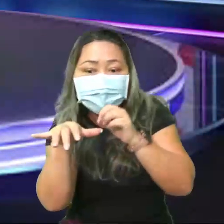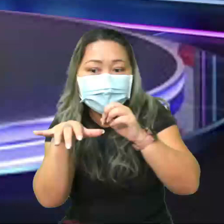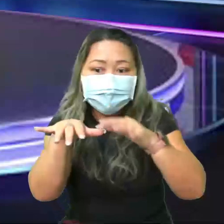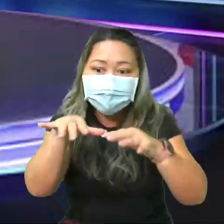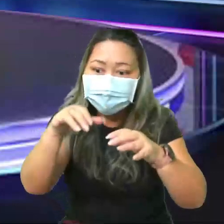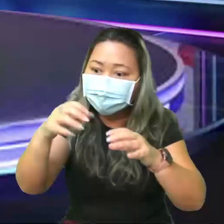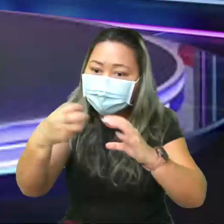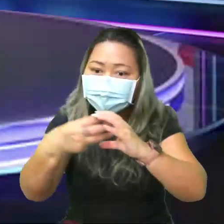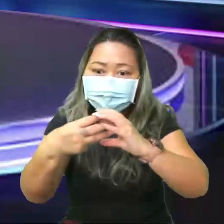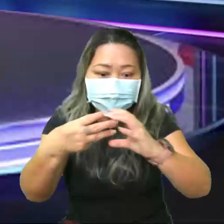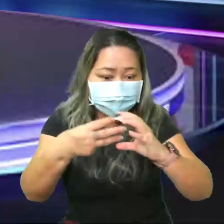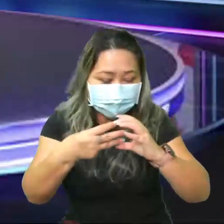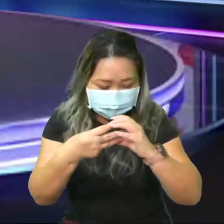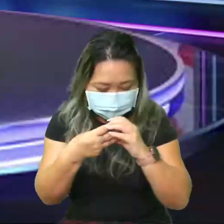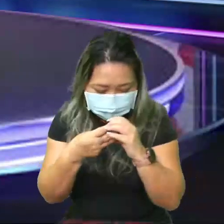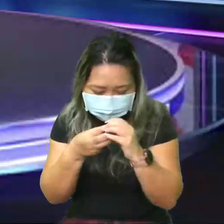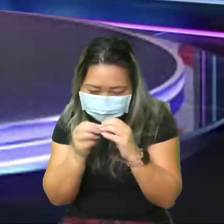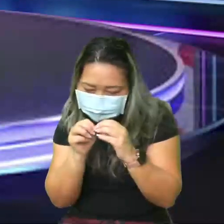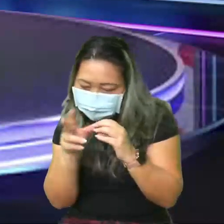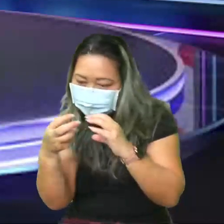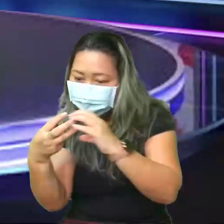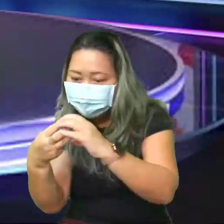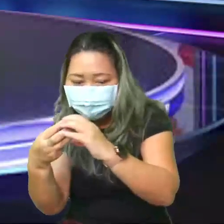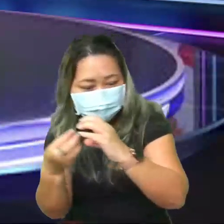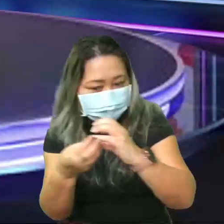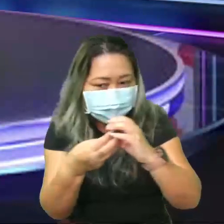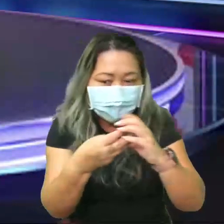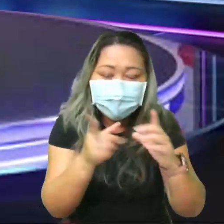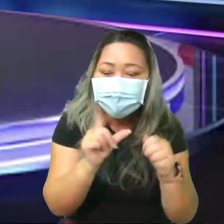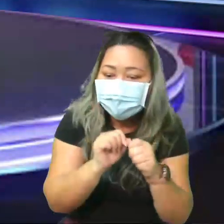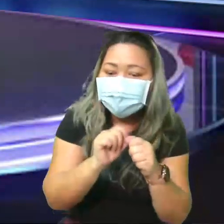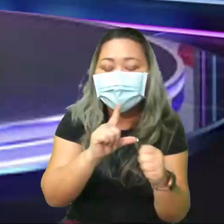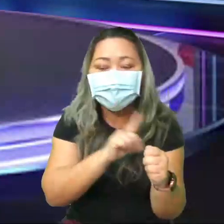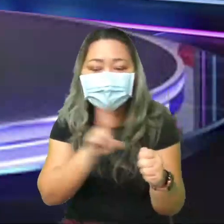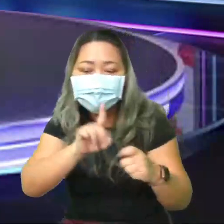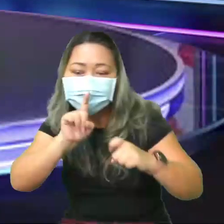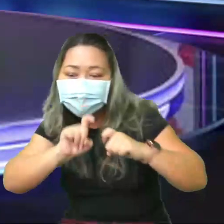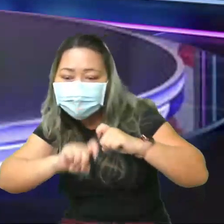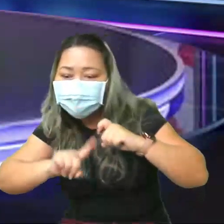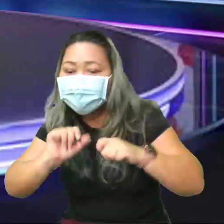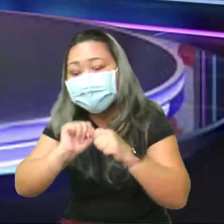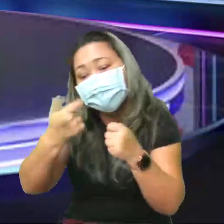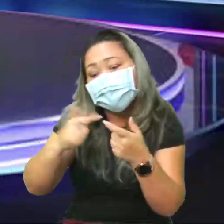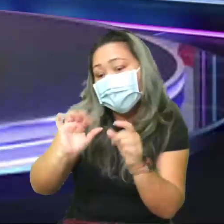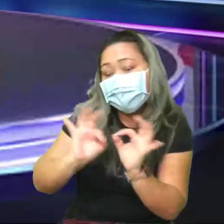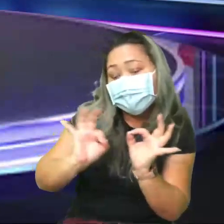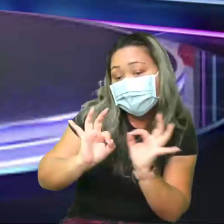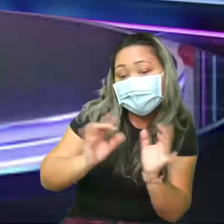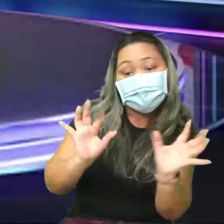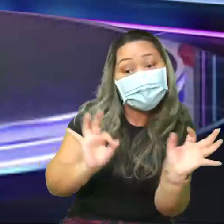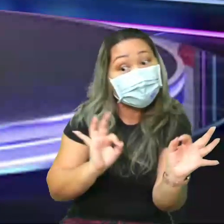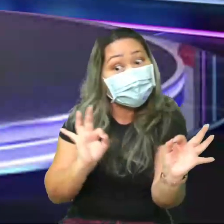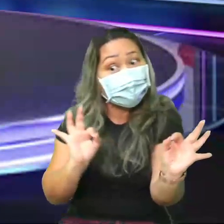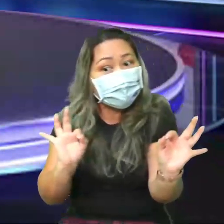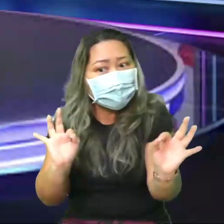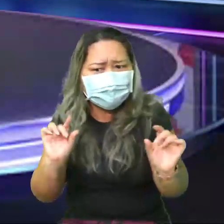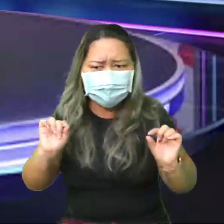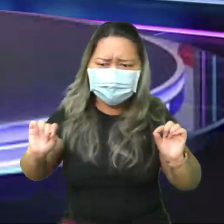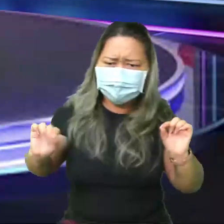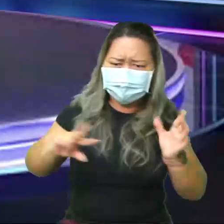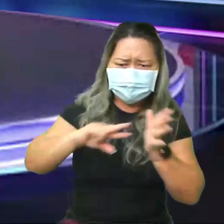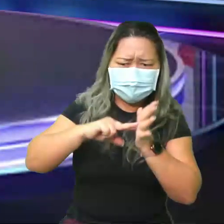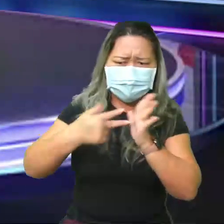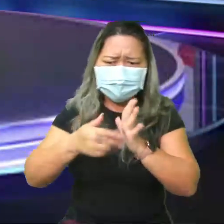armazenamento, né, do DNA dentro do núcleo das células, tá? Ou se for uma célula procarionte, você vai ter aí material